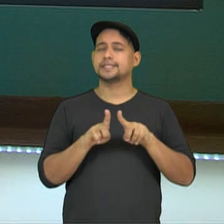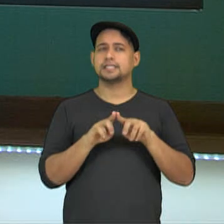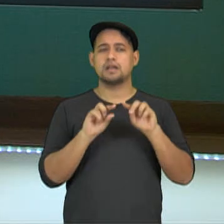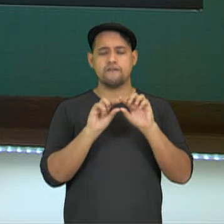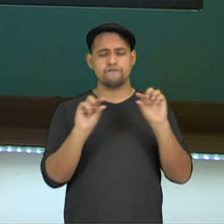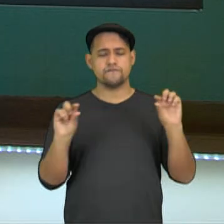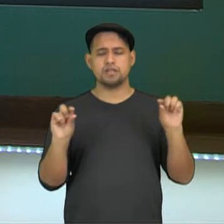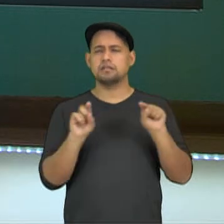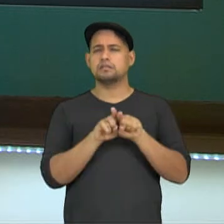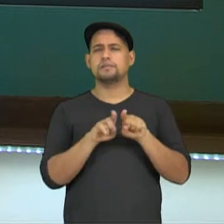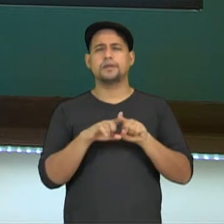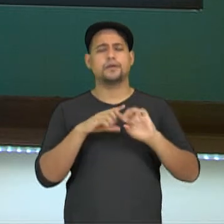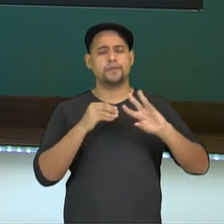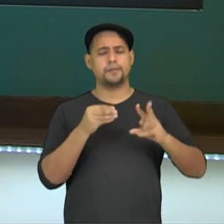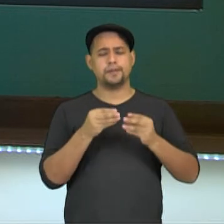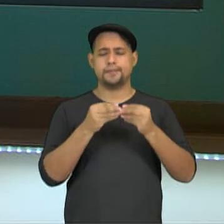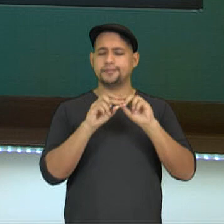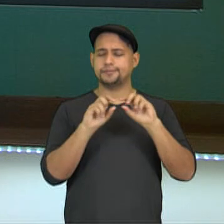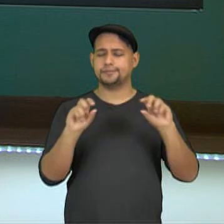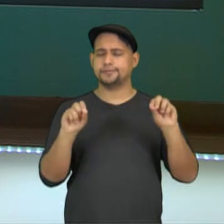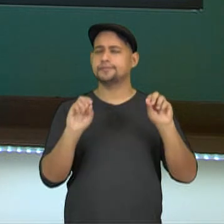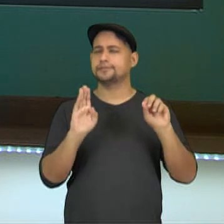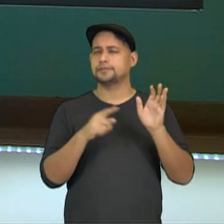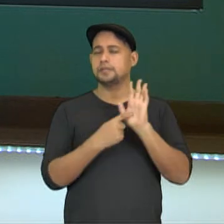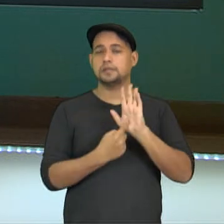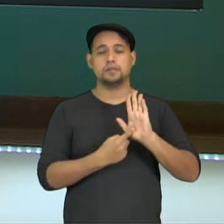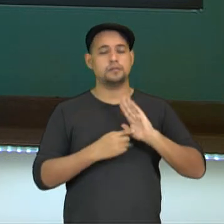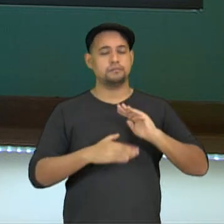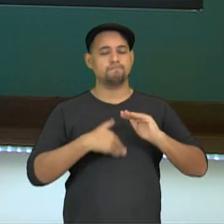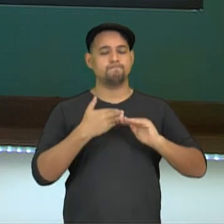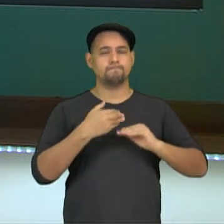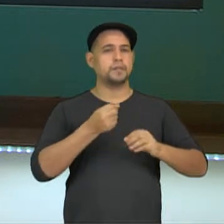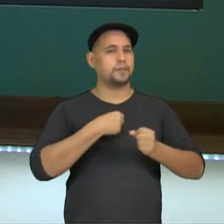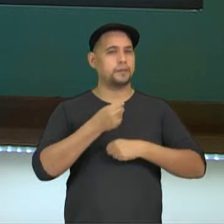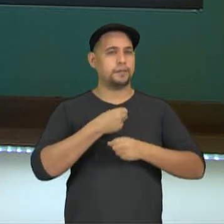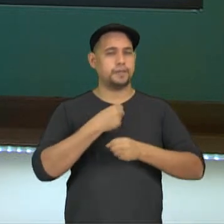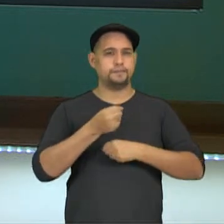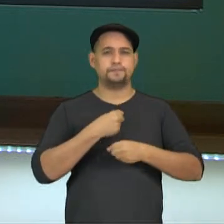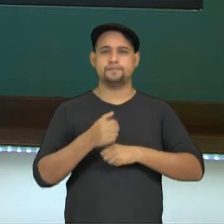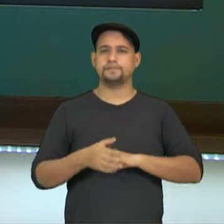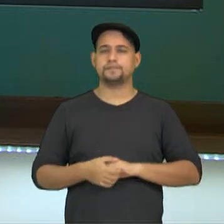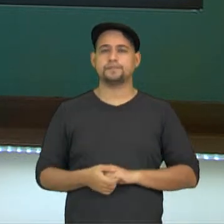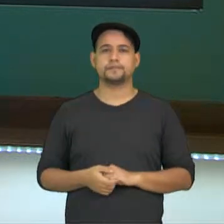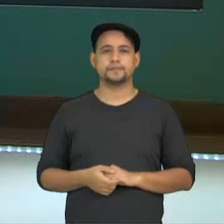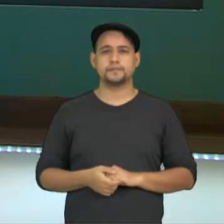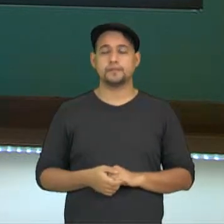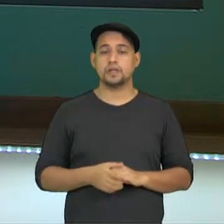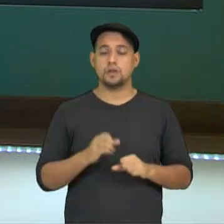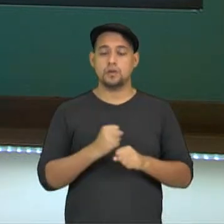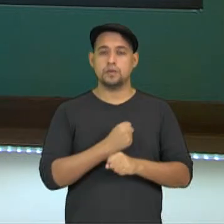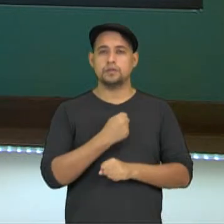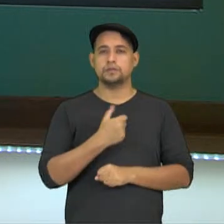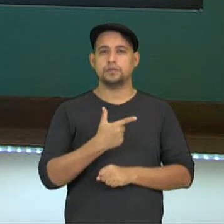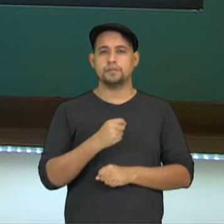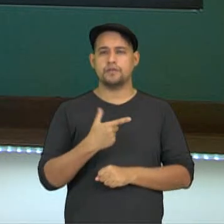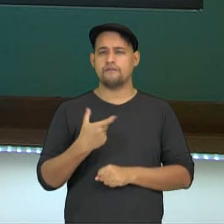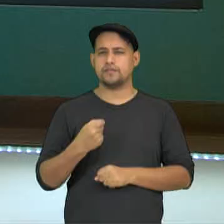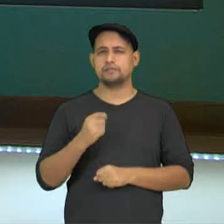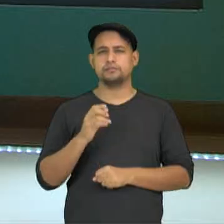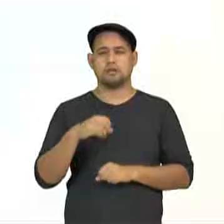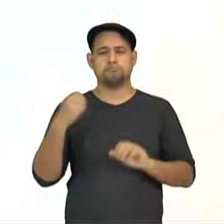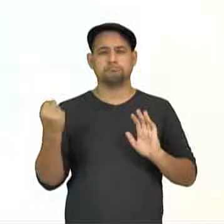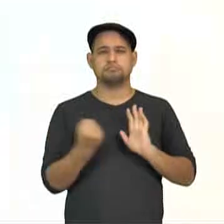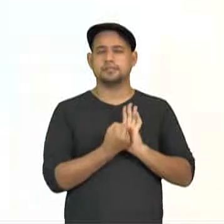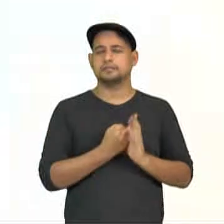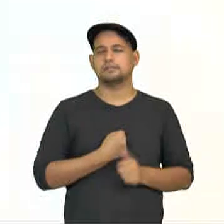fina que complementa o título e já traz o adiantamento da reportagem. O ano de 2020 foi marcado